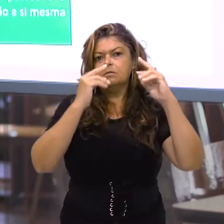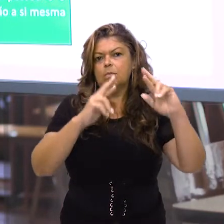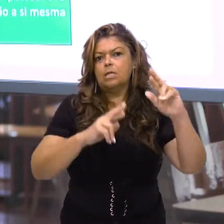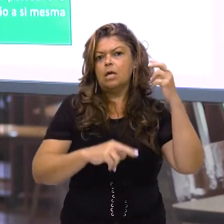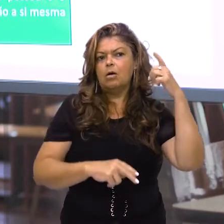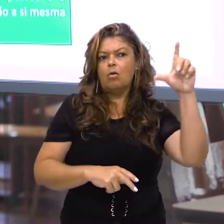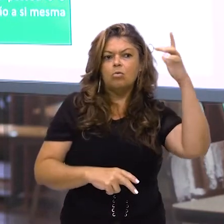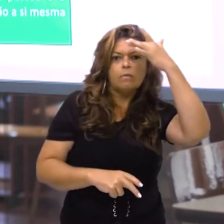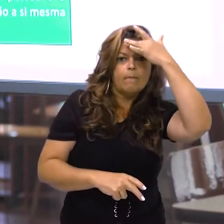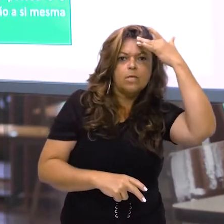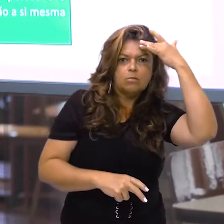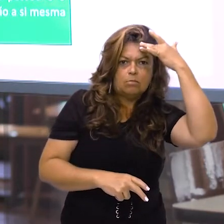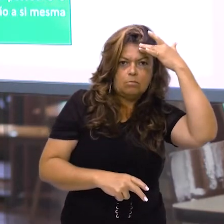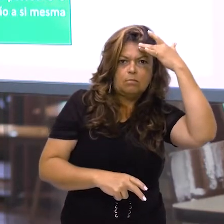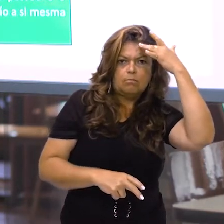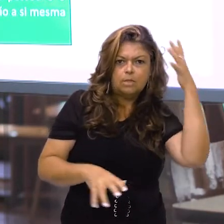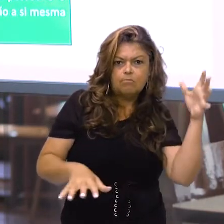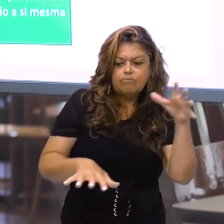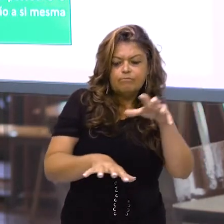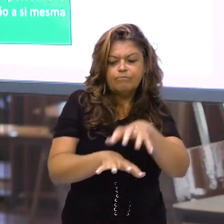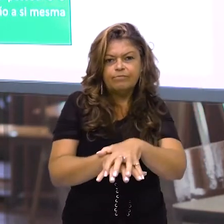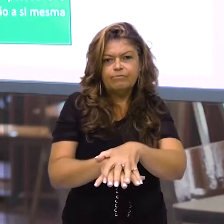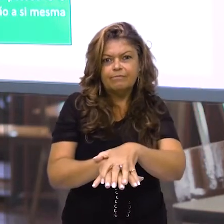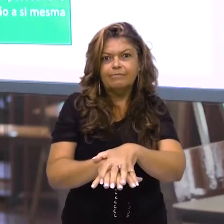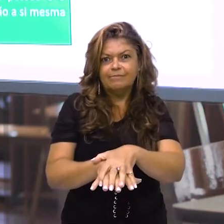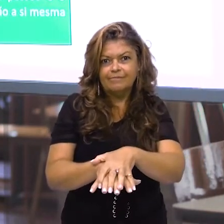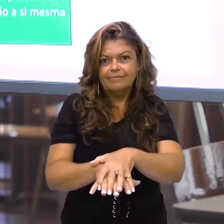se relacionar com outras pessoas, sempre